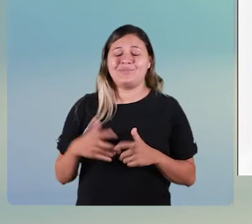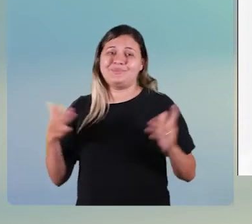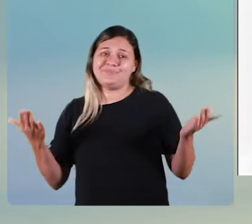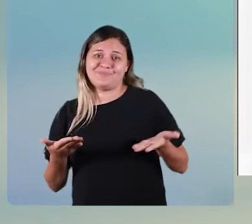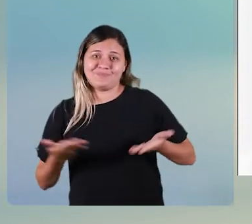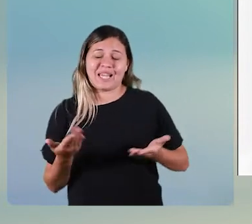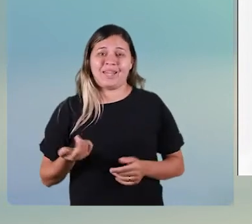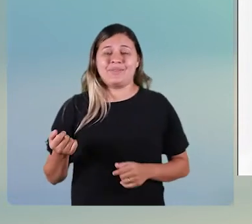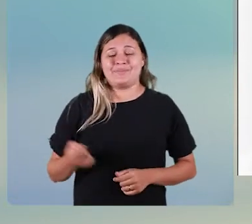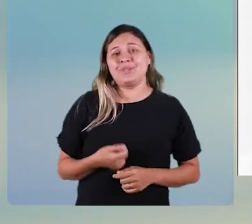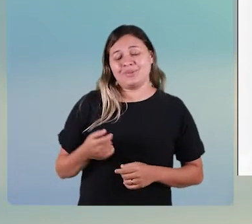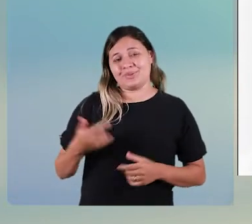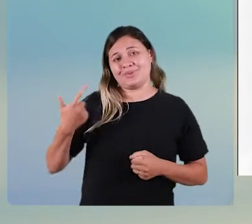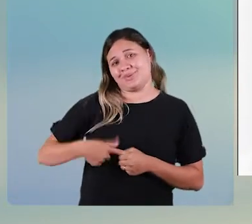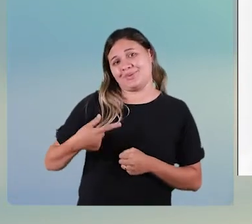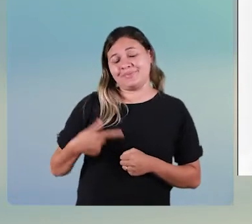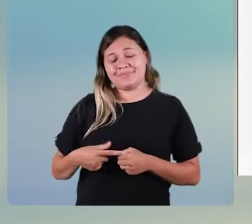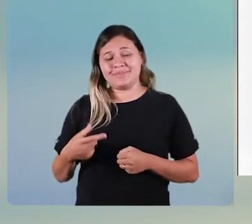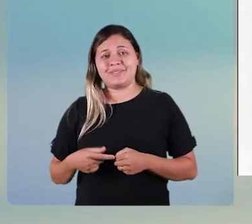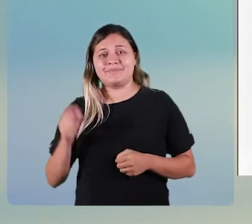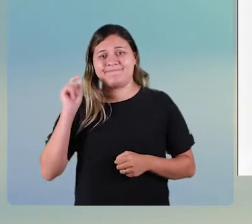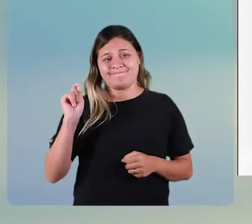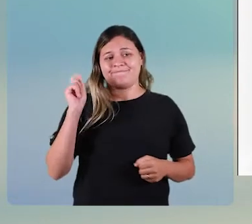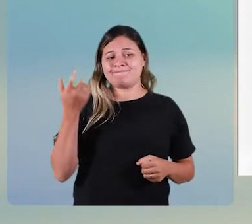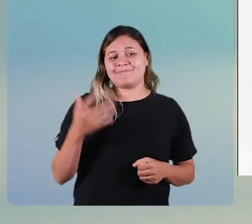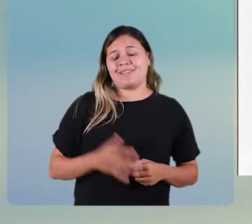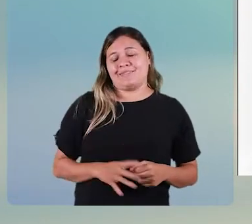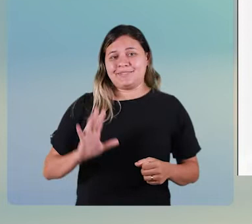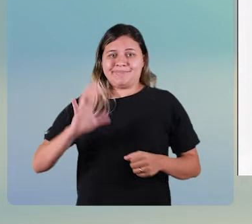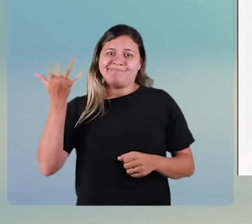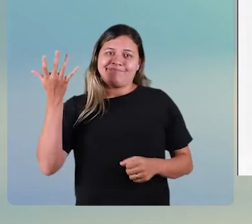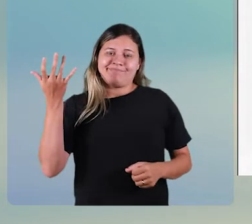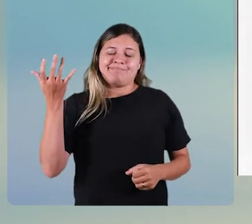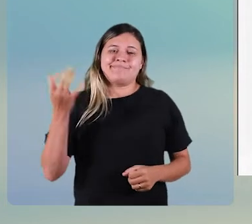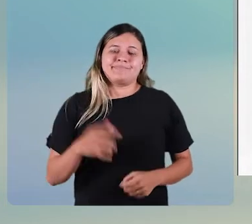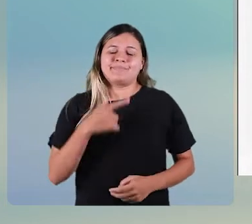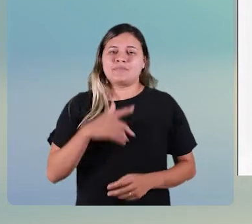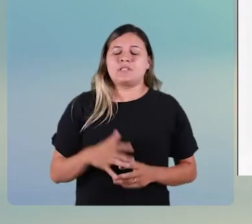do petróleo e dos seus derivados, né, são eventuais